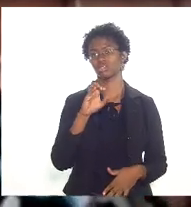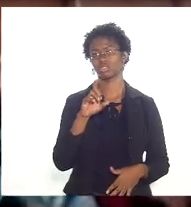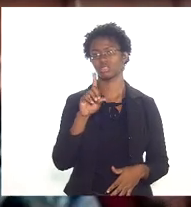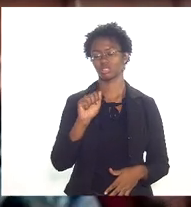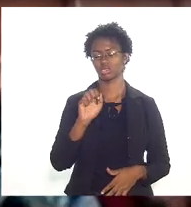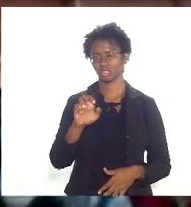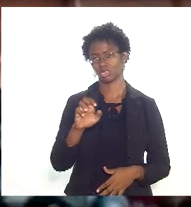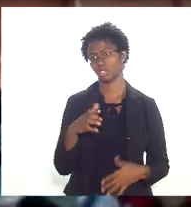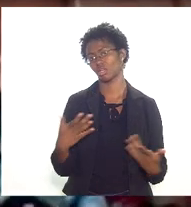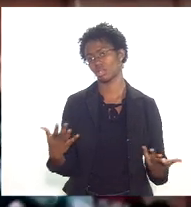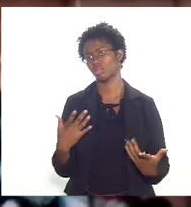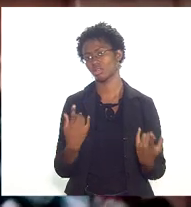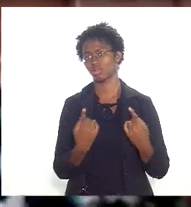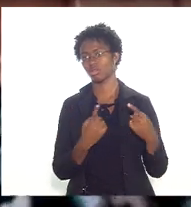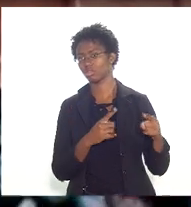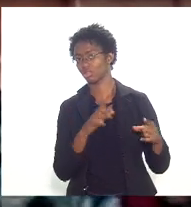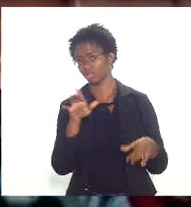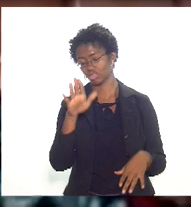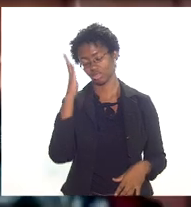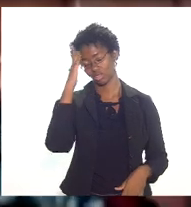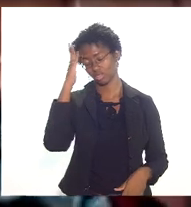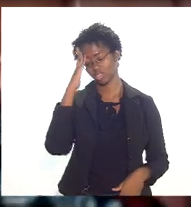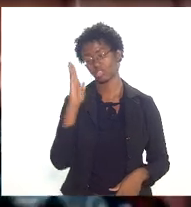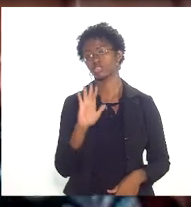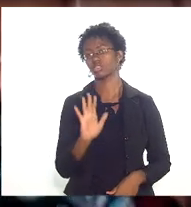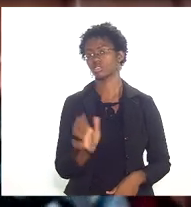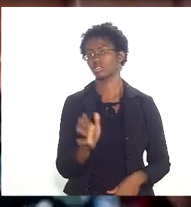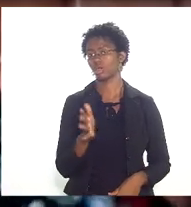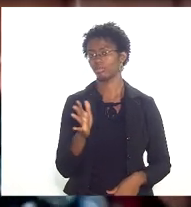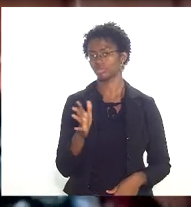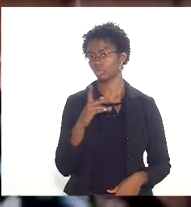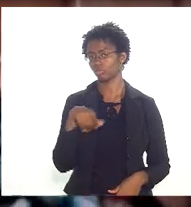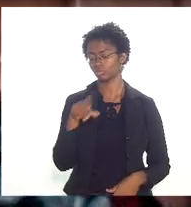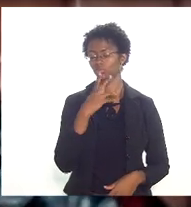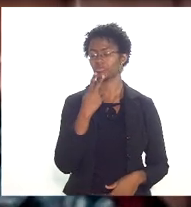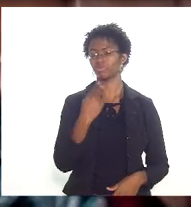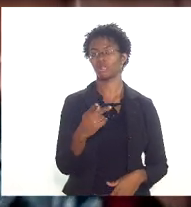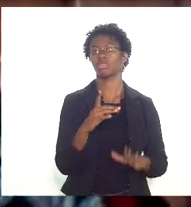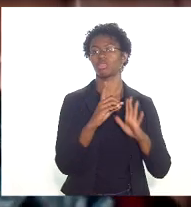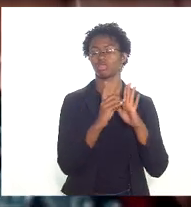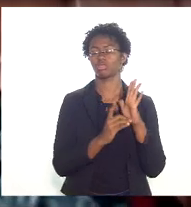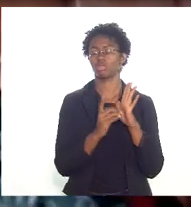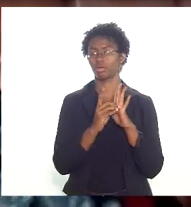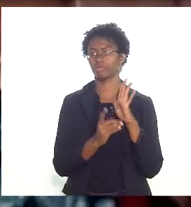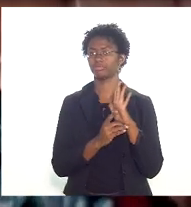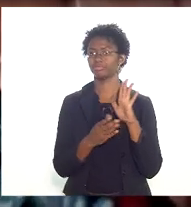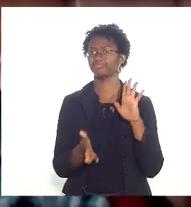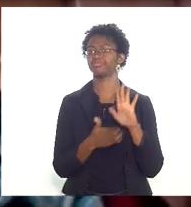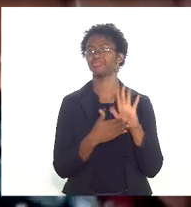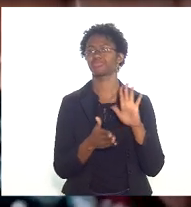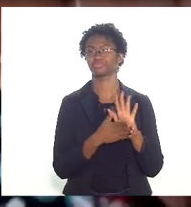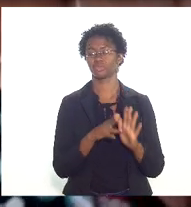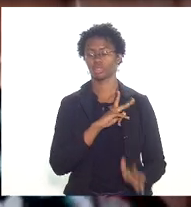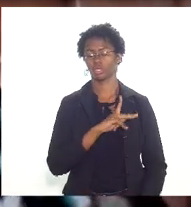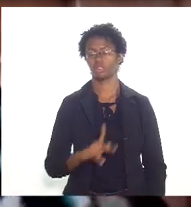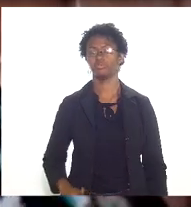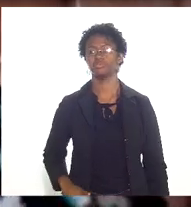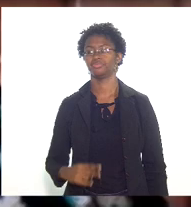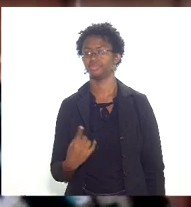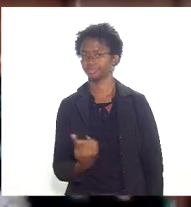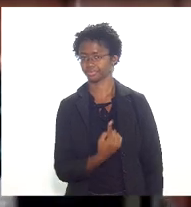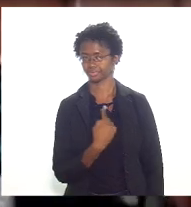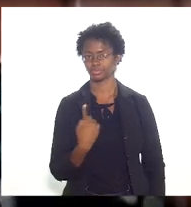divergência já muito referida aqui em relação ao antigo segundo nado decreto proposto pelo nosso Presidente